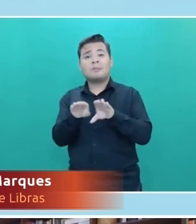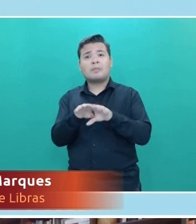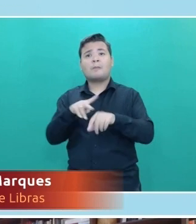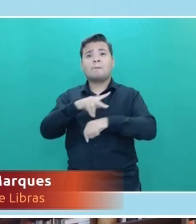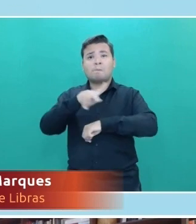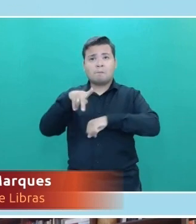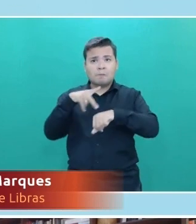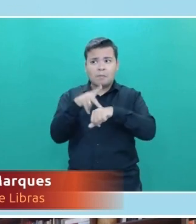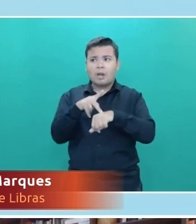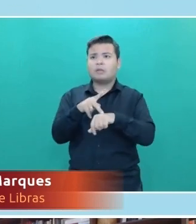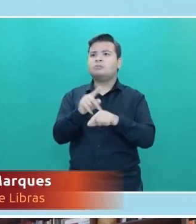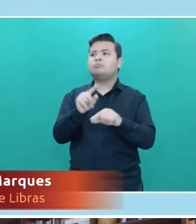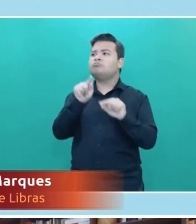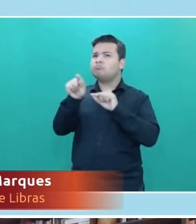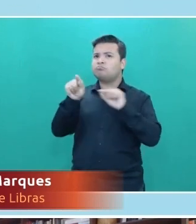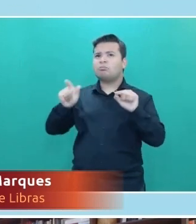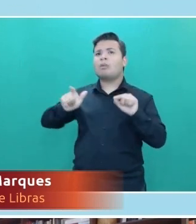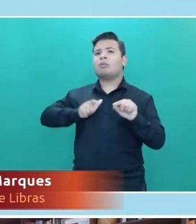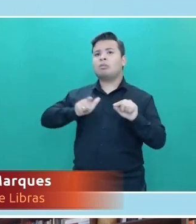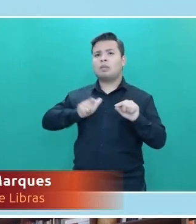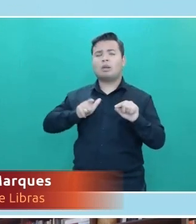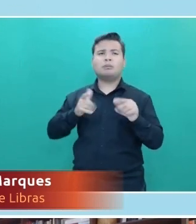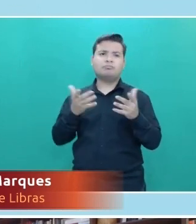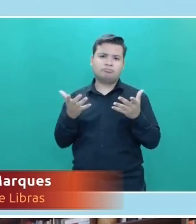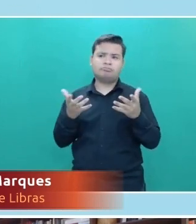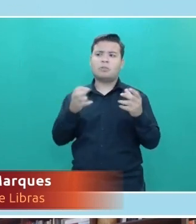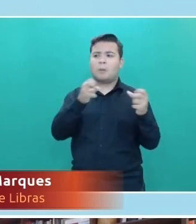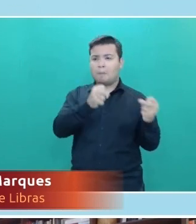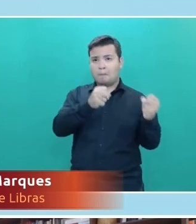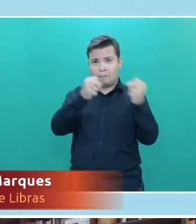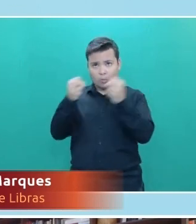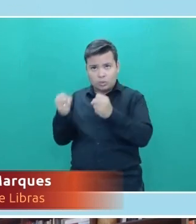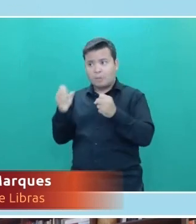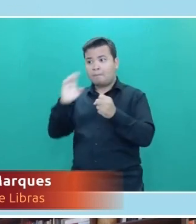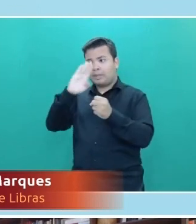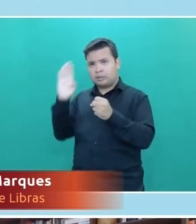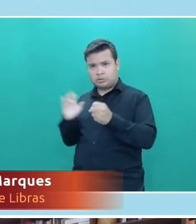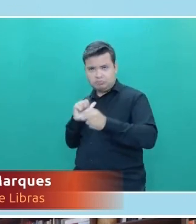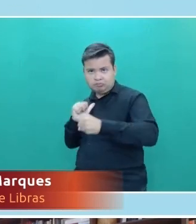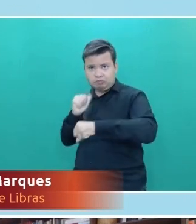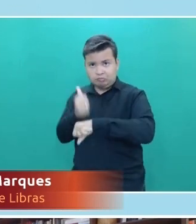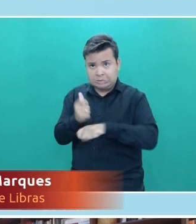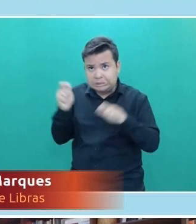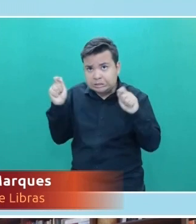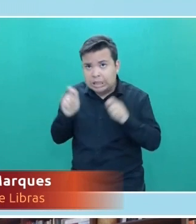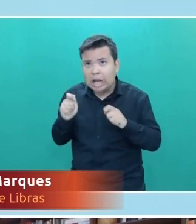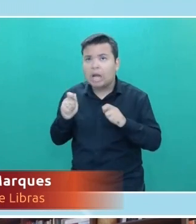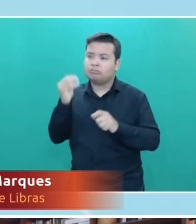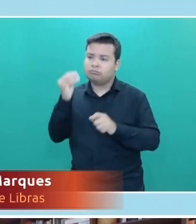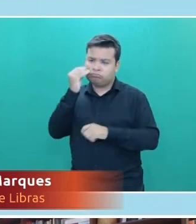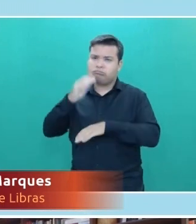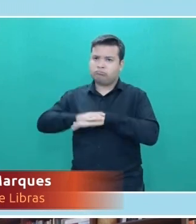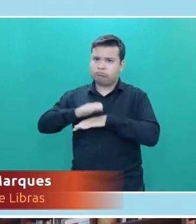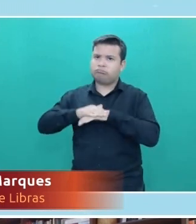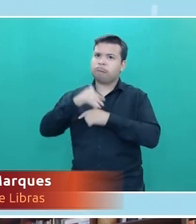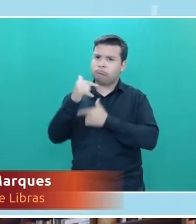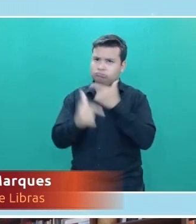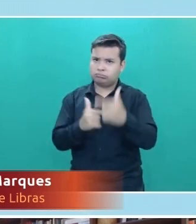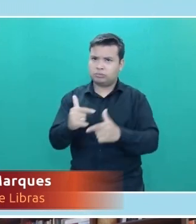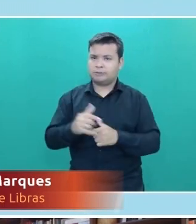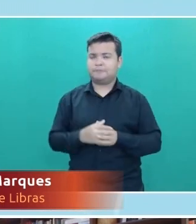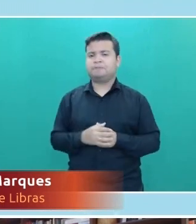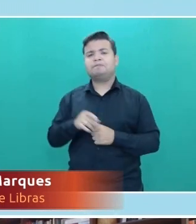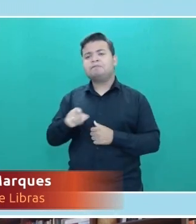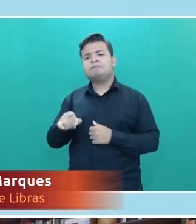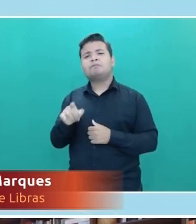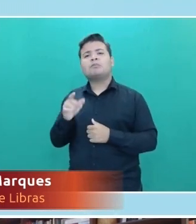poder ele pode ser ocupado. Então, tanto no discurso como